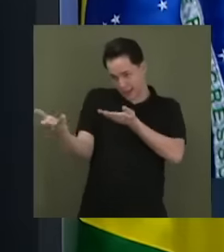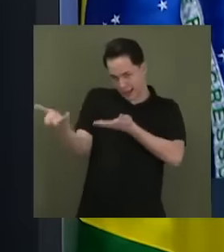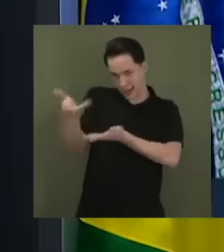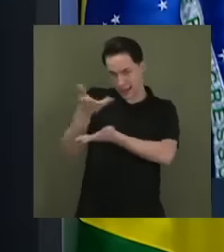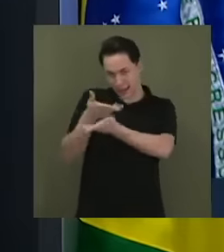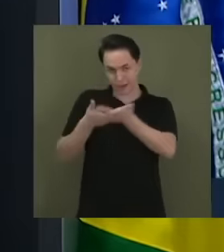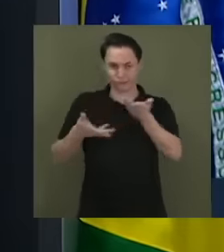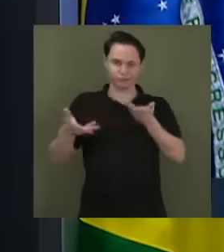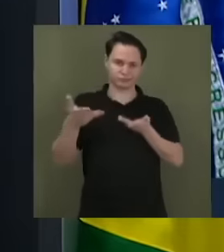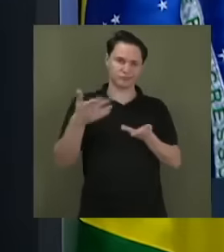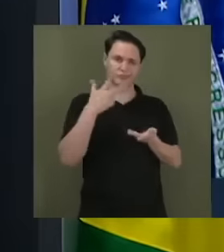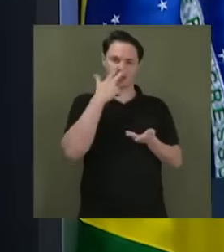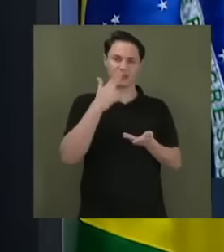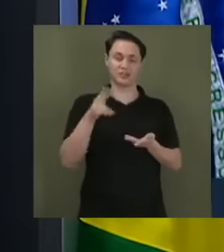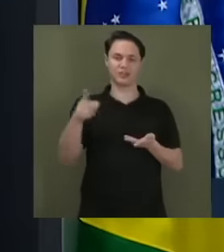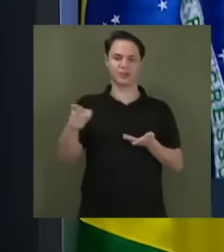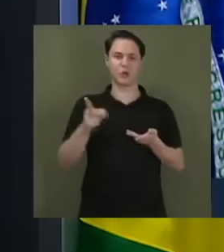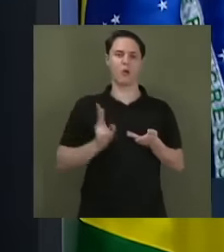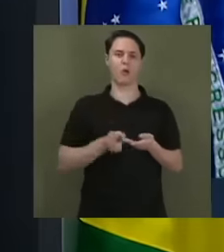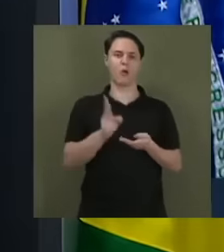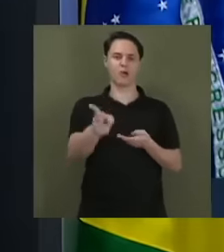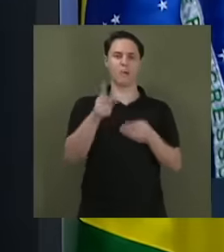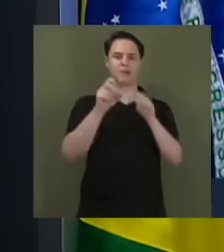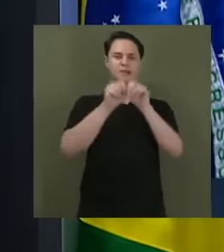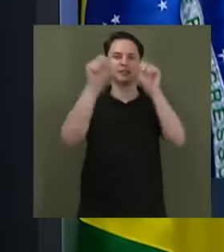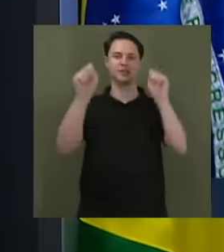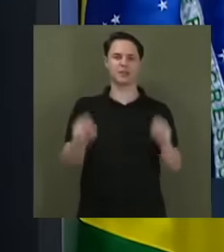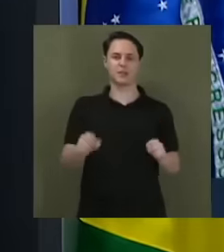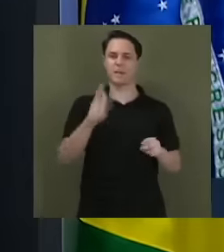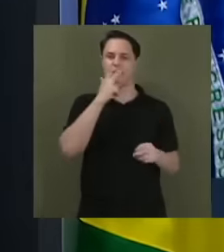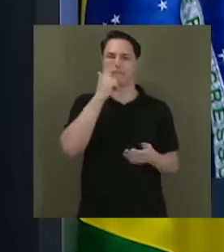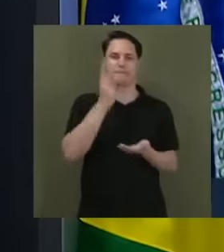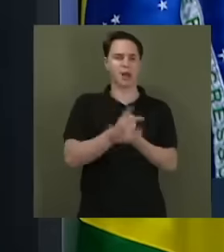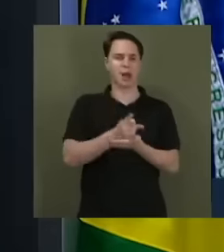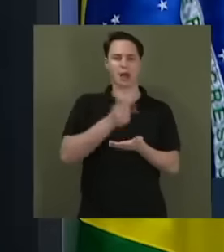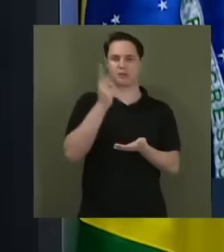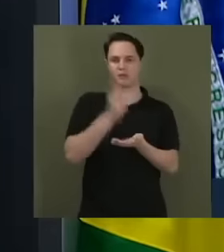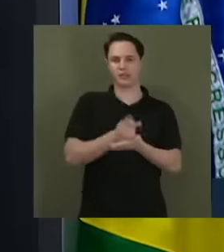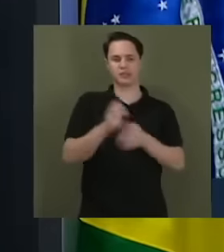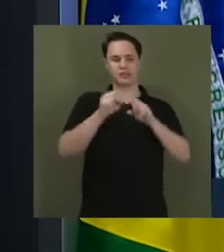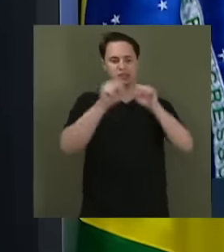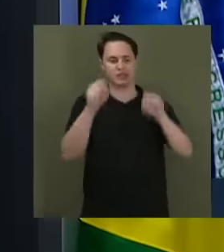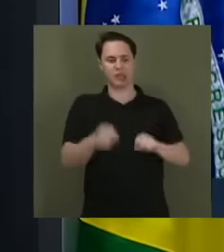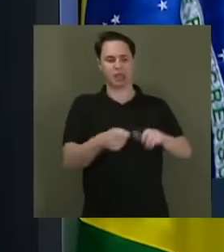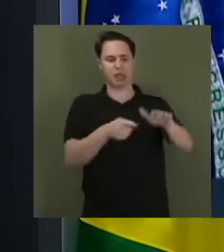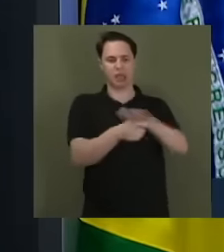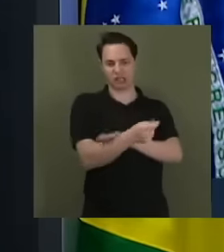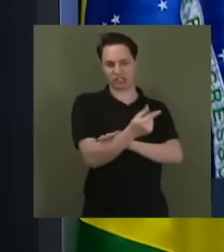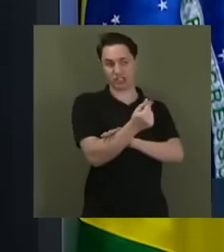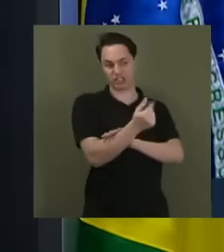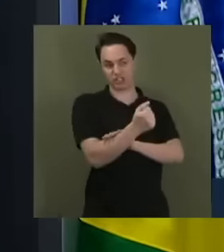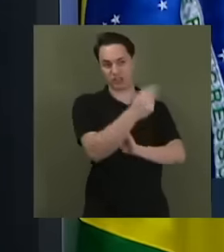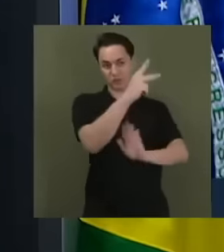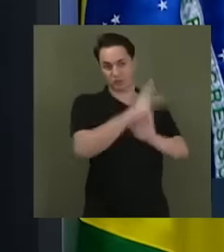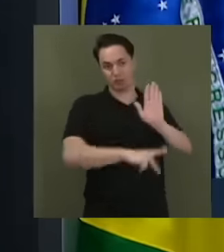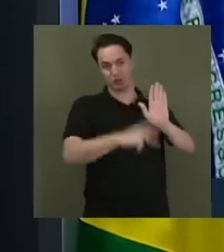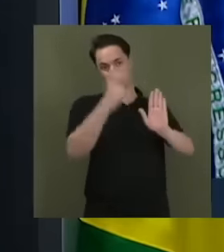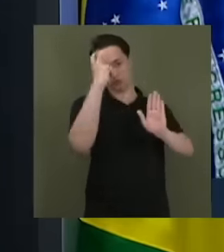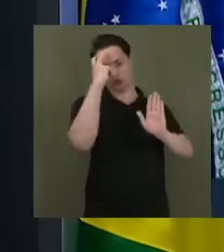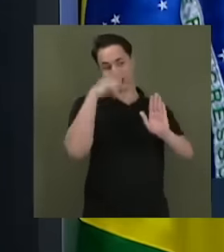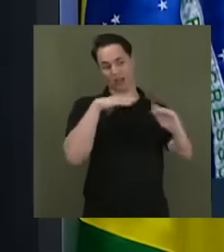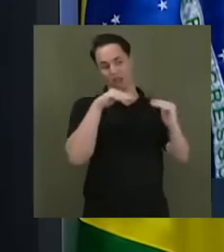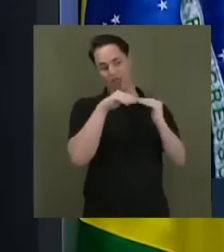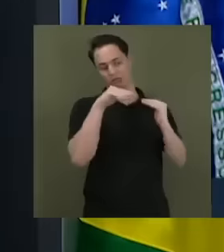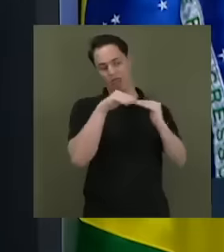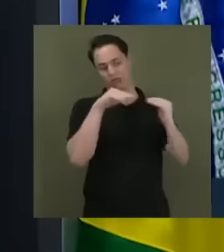manutenção de um verdadeiro círculo vicioso o sistema injeta dinheiro em projetos culturais que sejam simpáticos aos seus